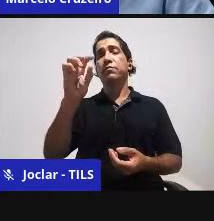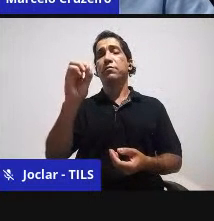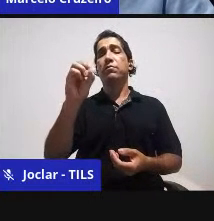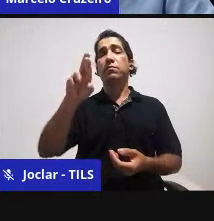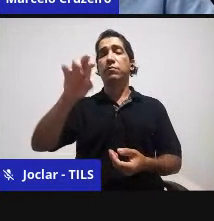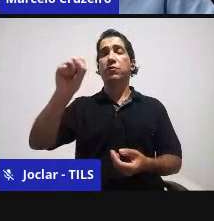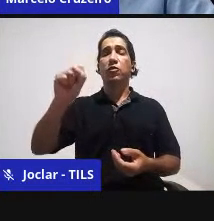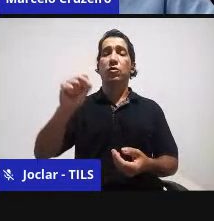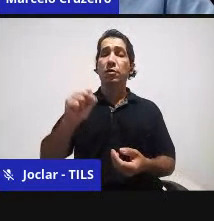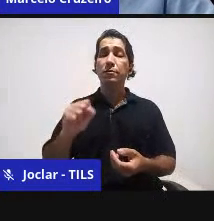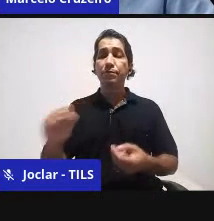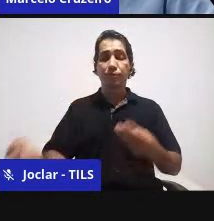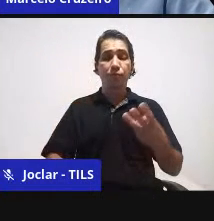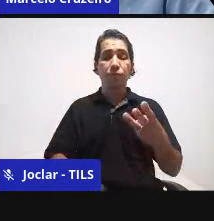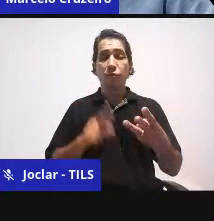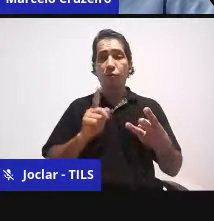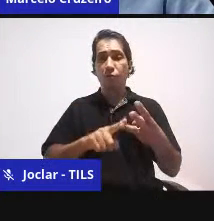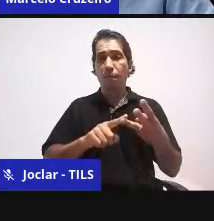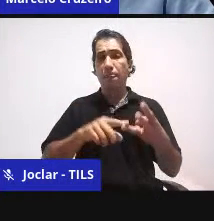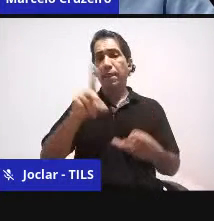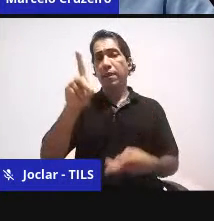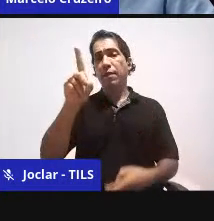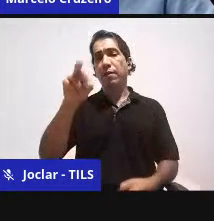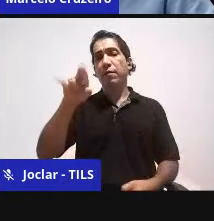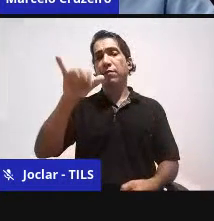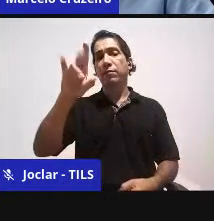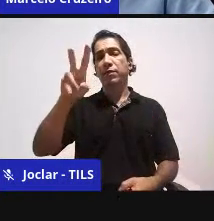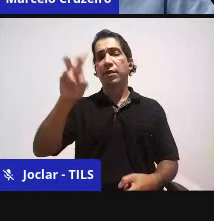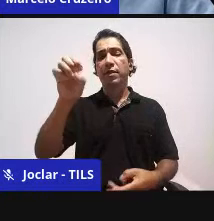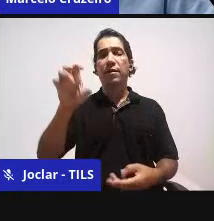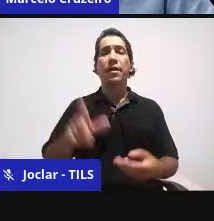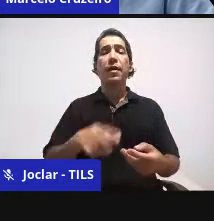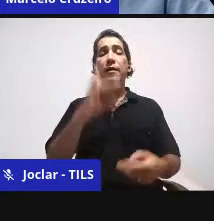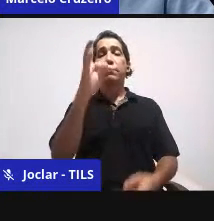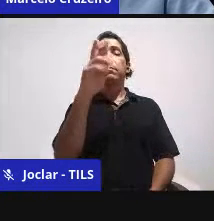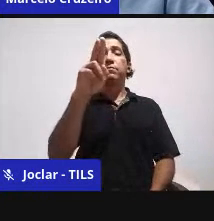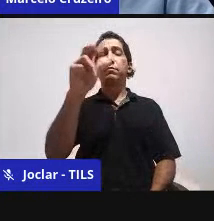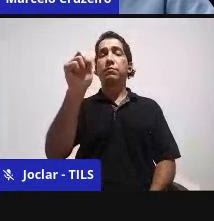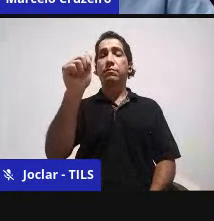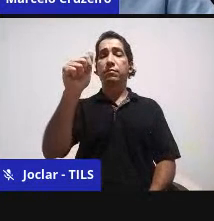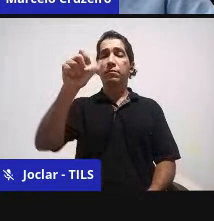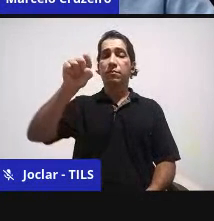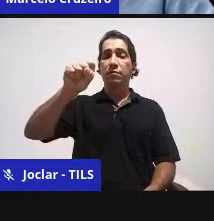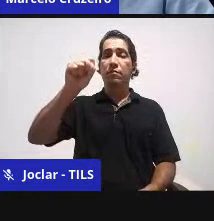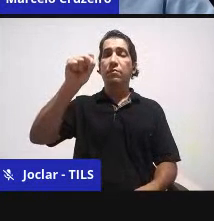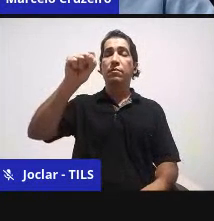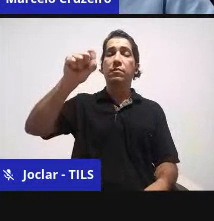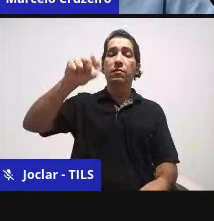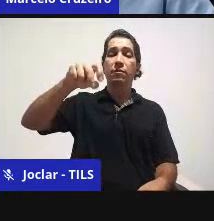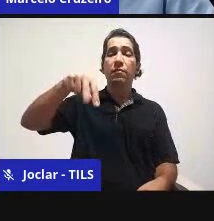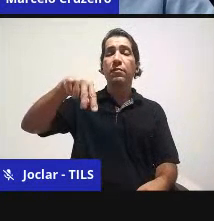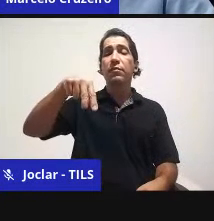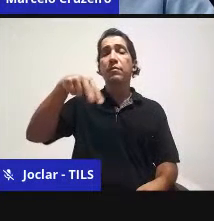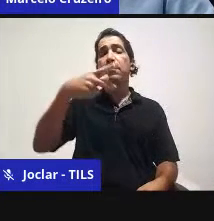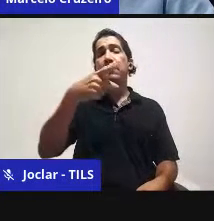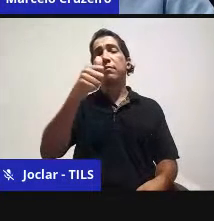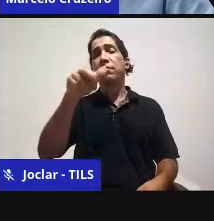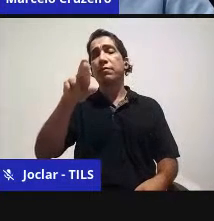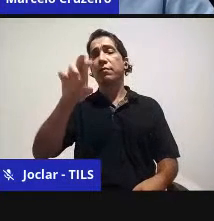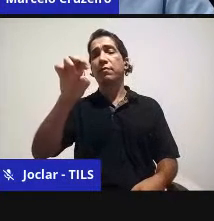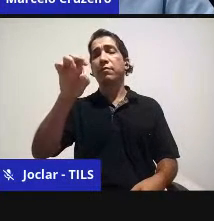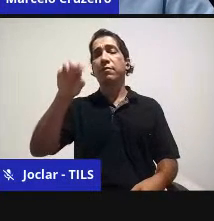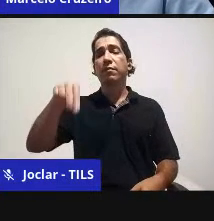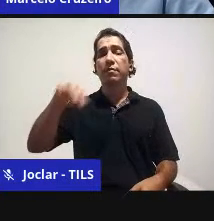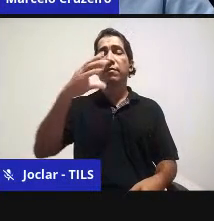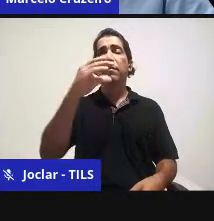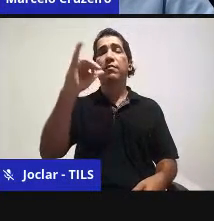indústria 4.0 é a transparência. Ora, se você sensorizou, né, se você tem